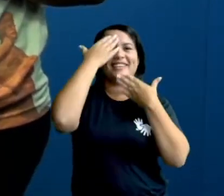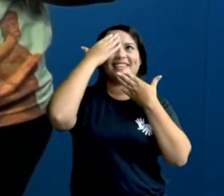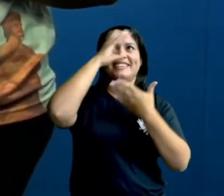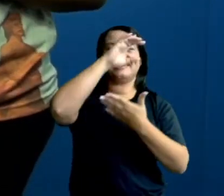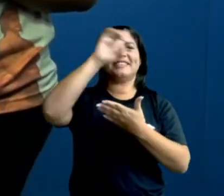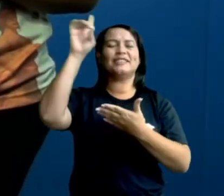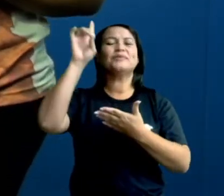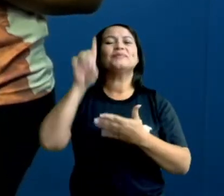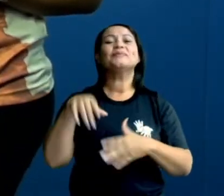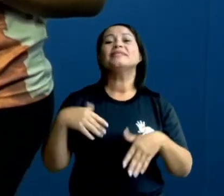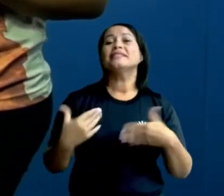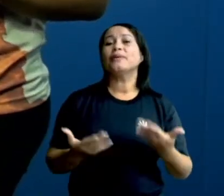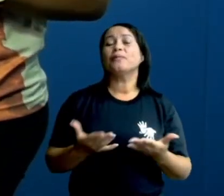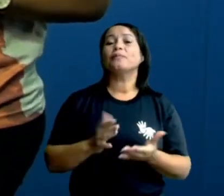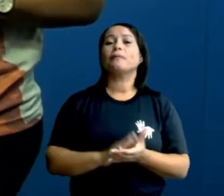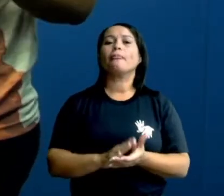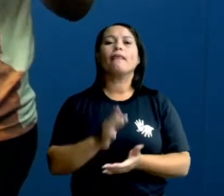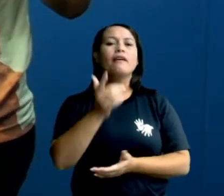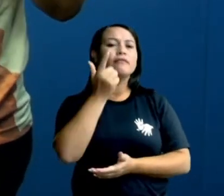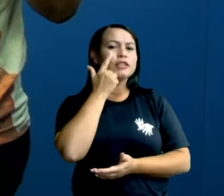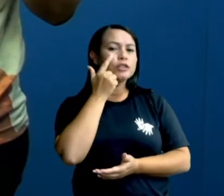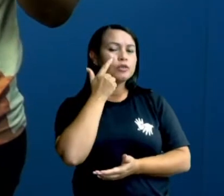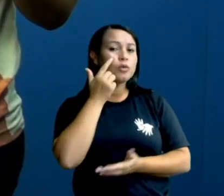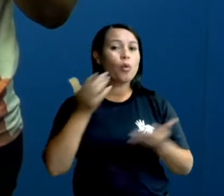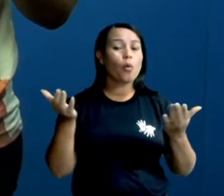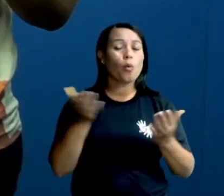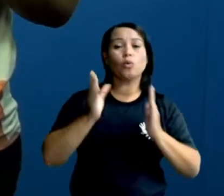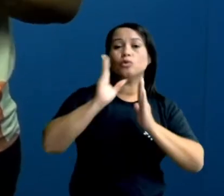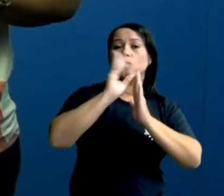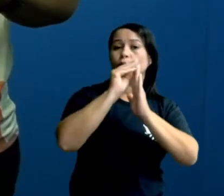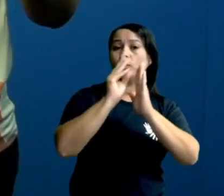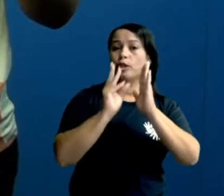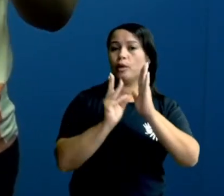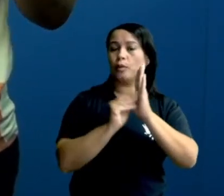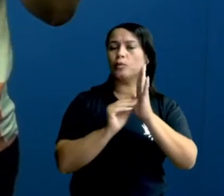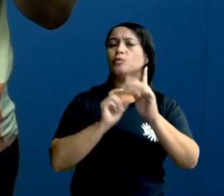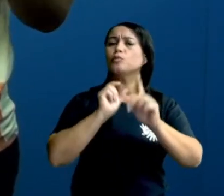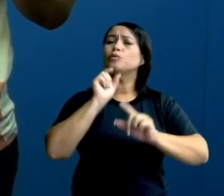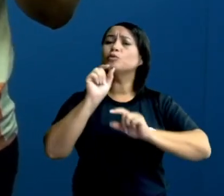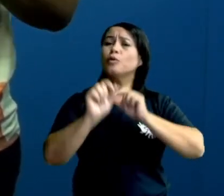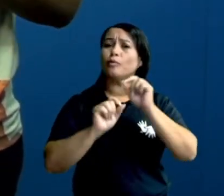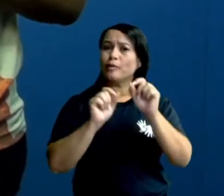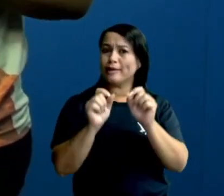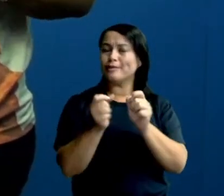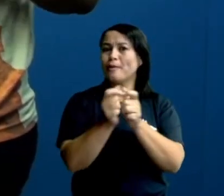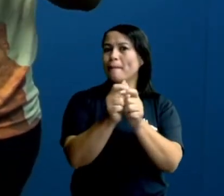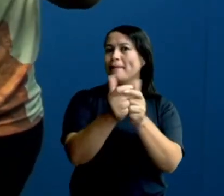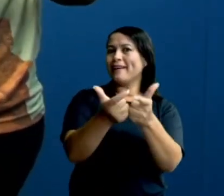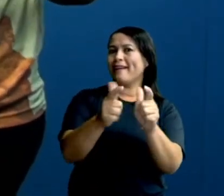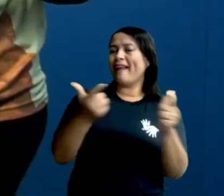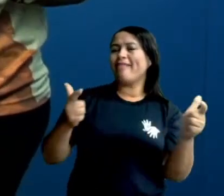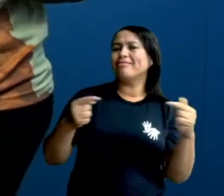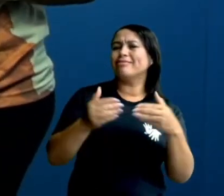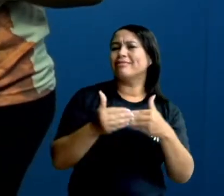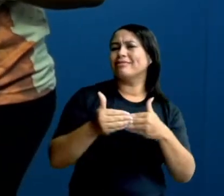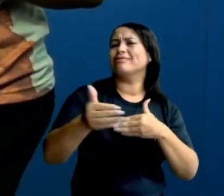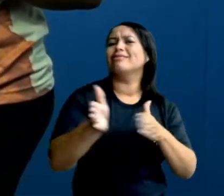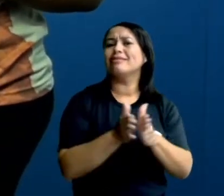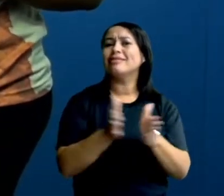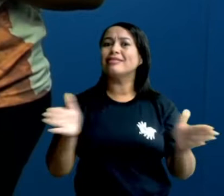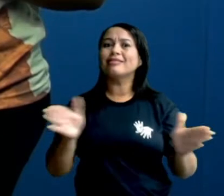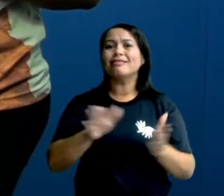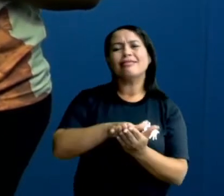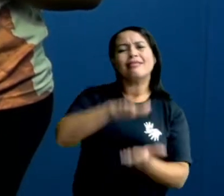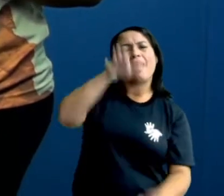a Deus. Vê só, o nosso conteúdo de hoje vai ser sobre grandezas. É mais um conteúdo da